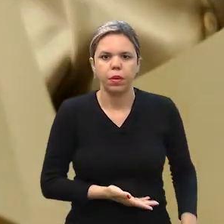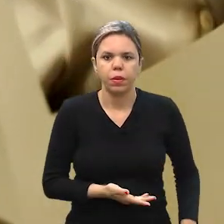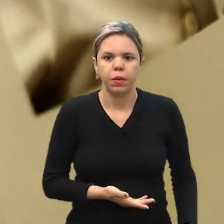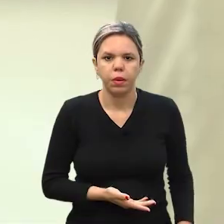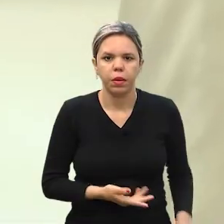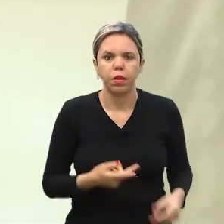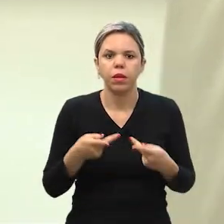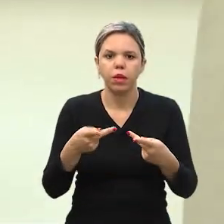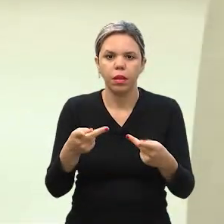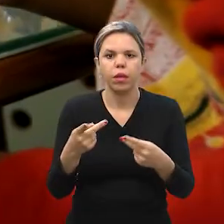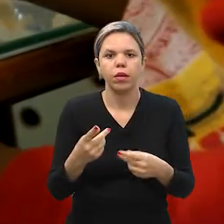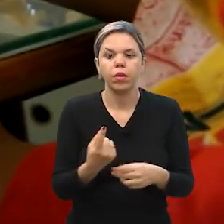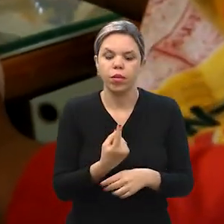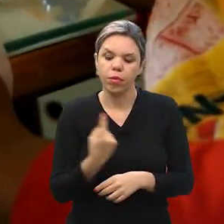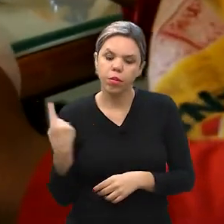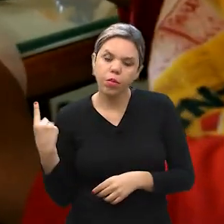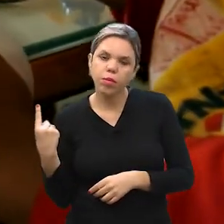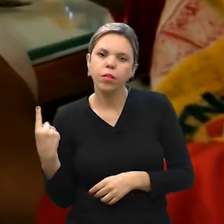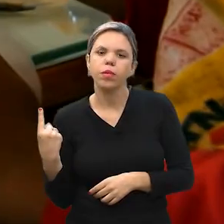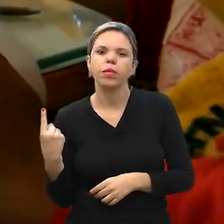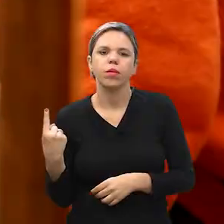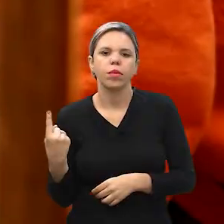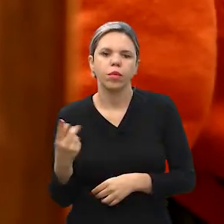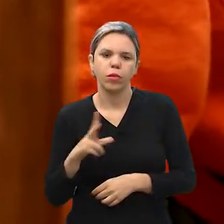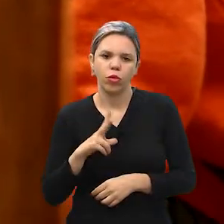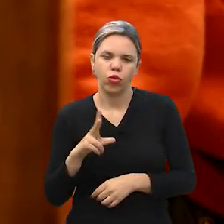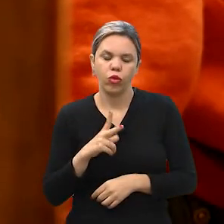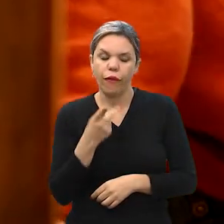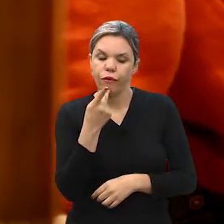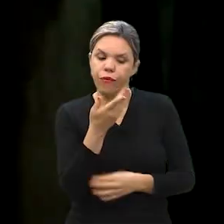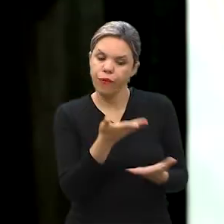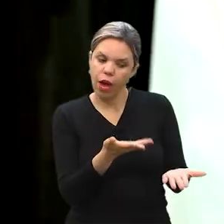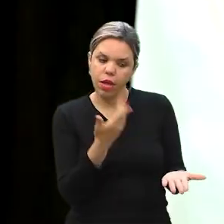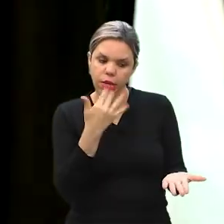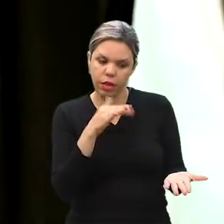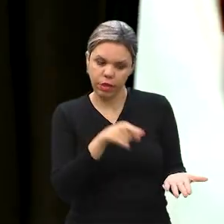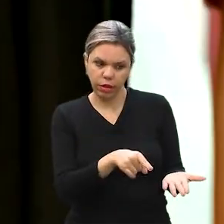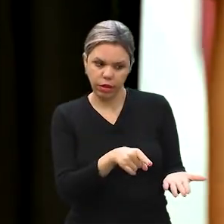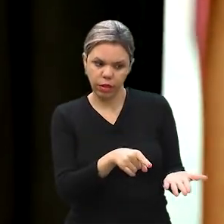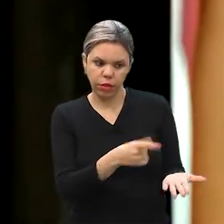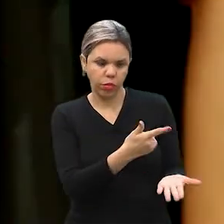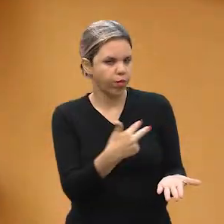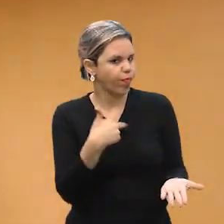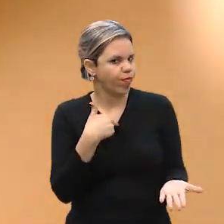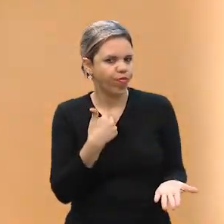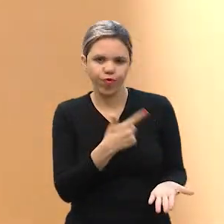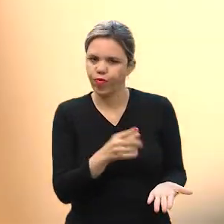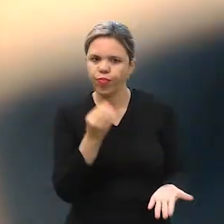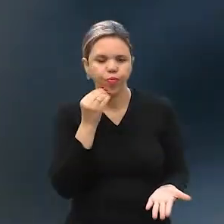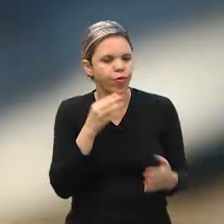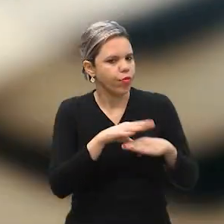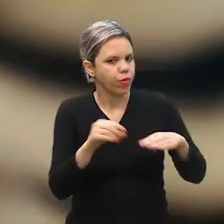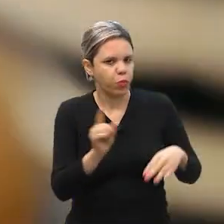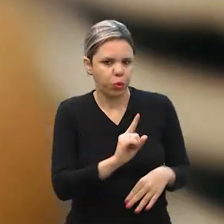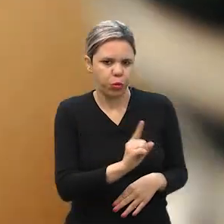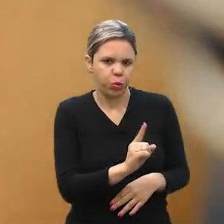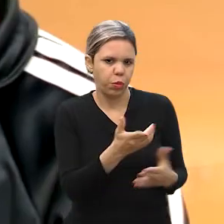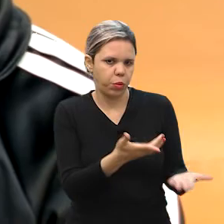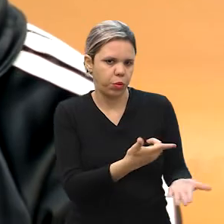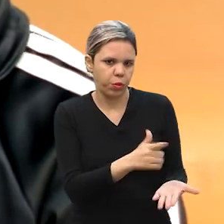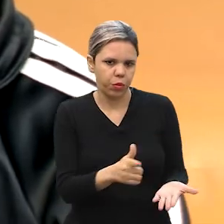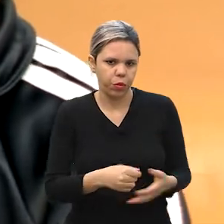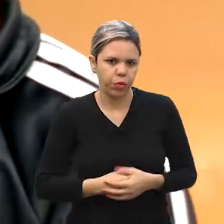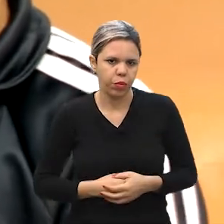ele me chama em separado. Fala, Silvia, essa criança não tem mais chances de cura.